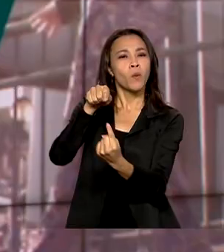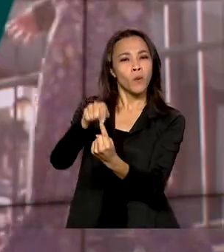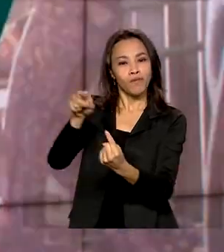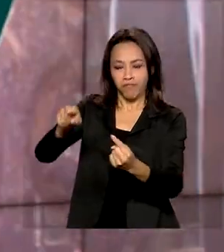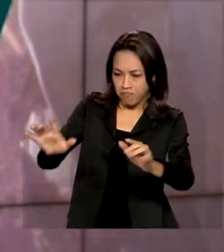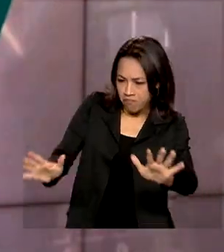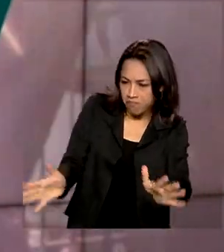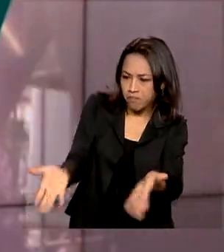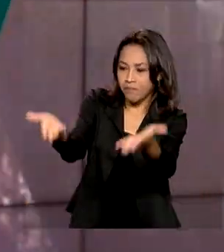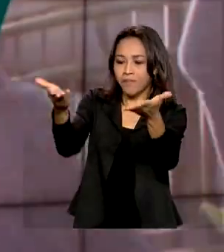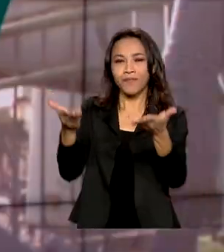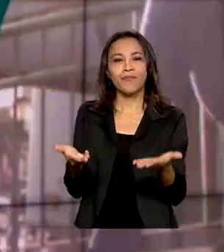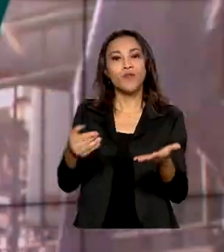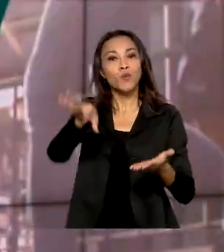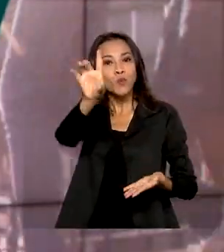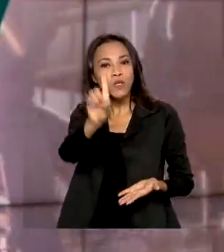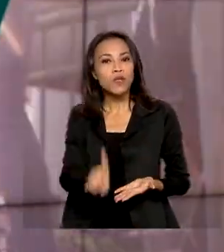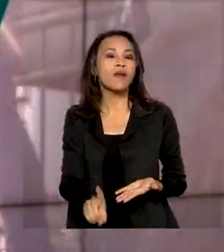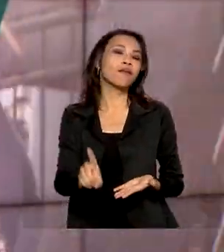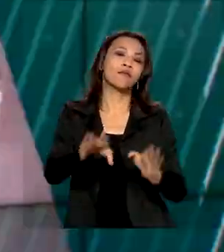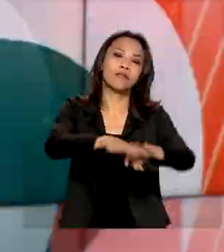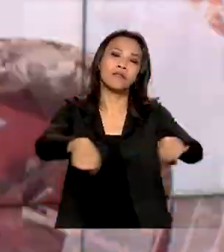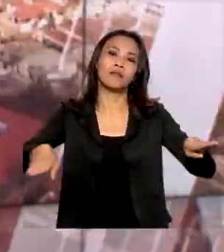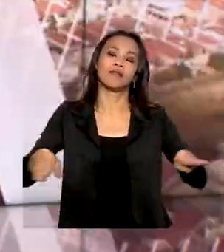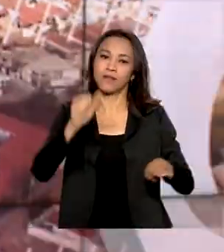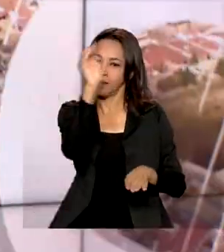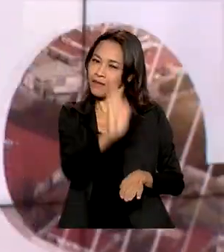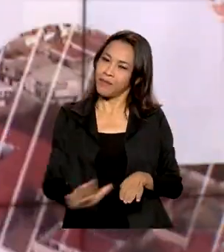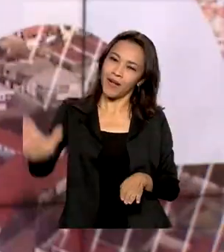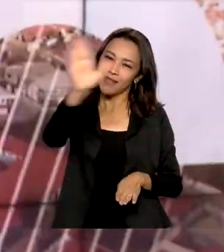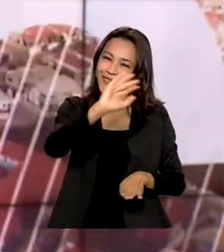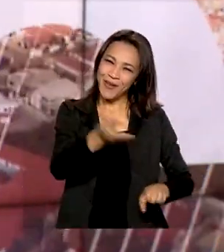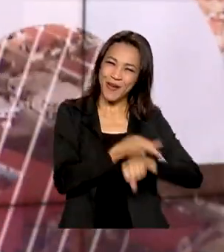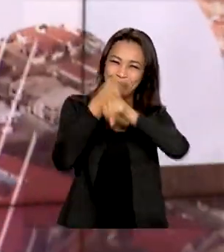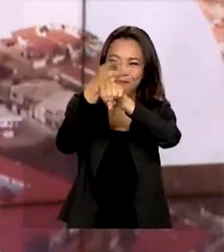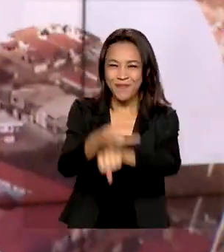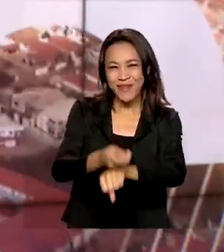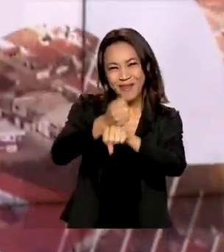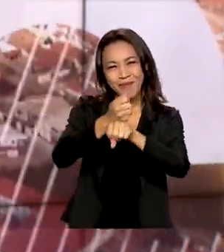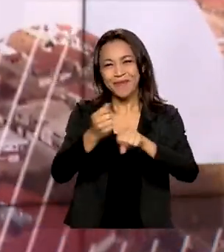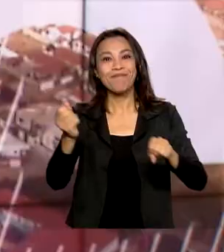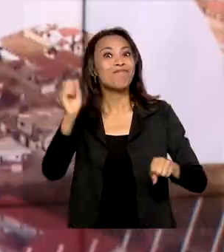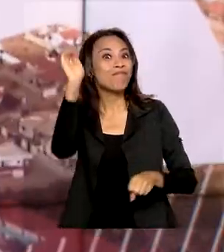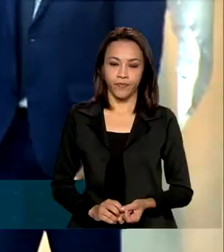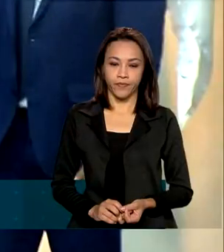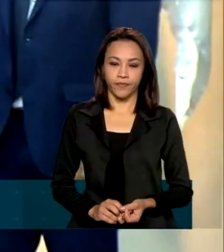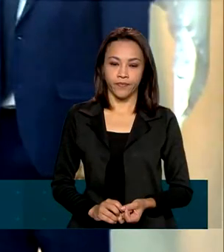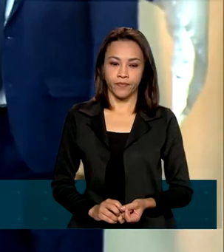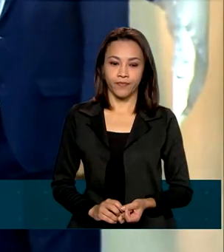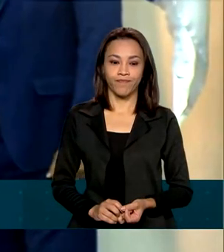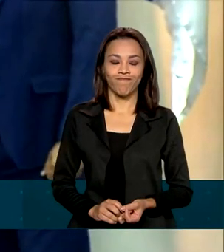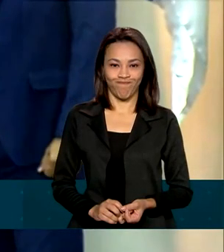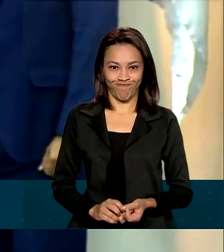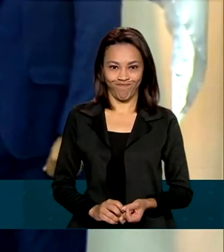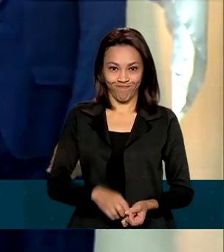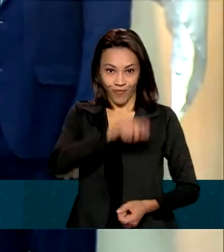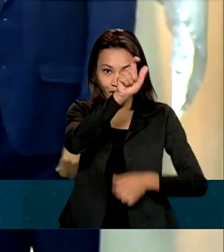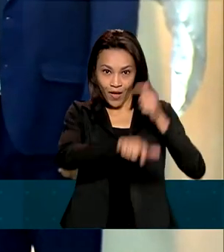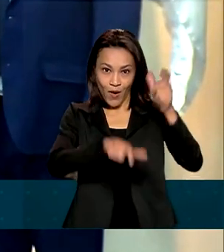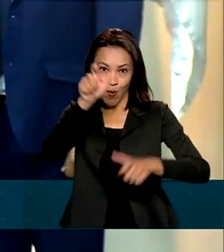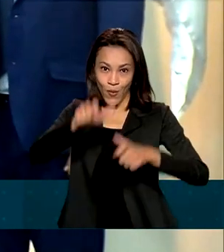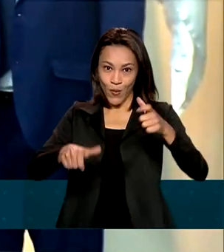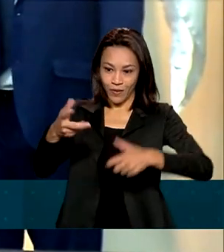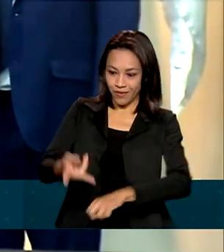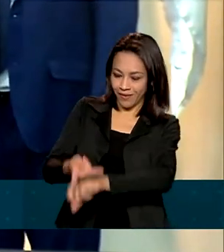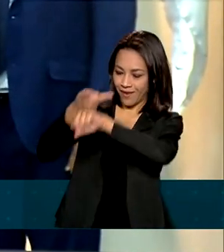dos direitos de crianças e adolescentes em todo o país é o prêmio Brasil amigo da criança e Os Vencedores